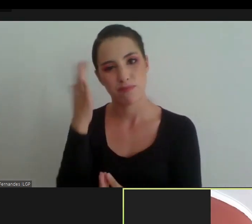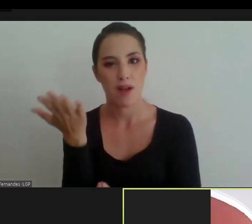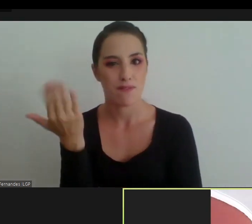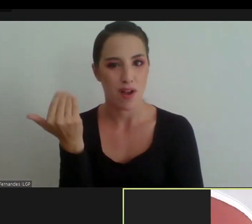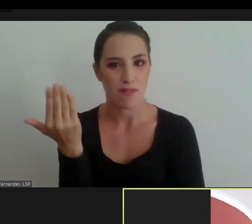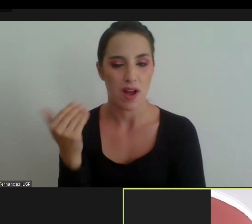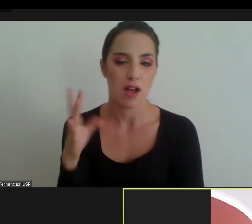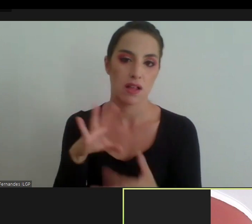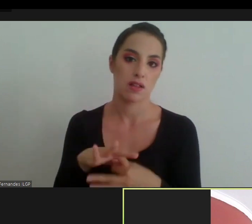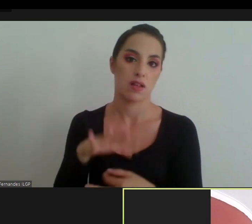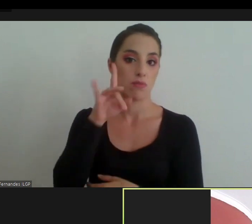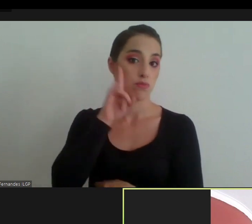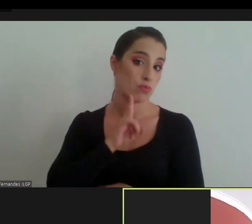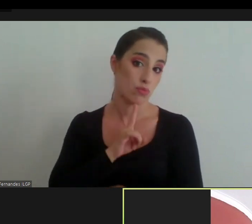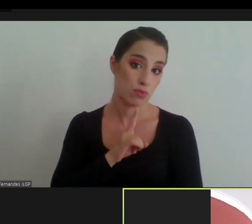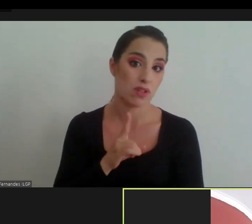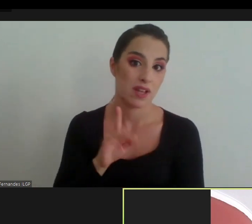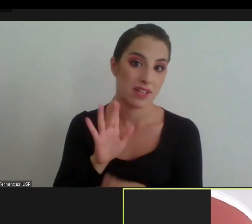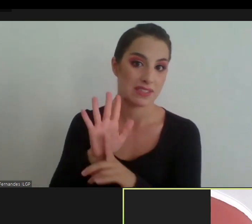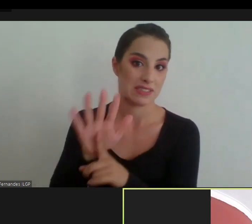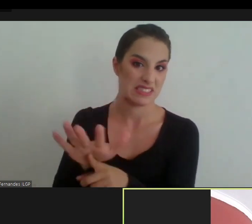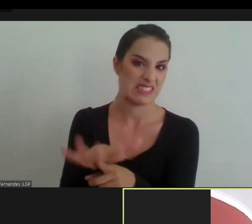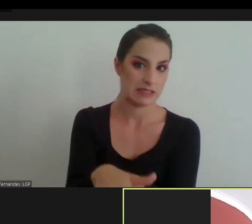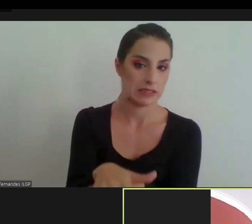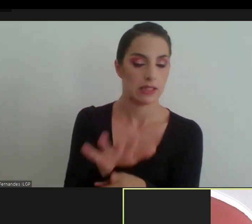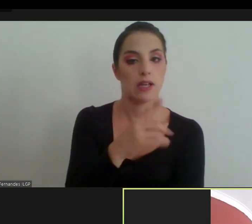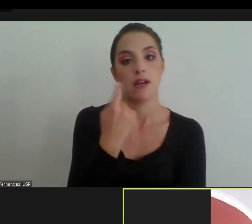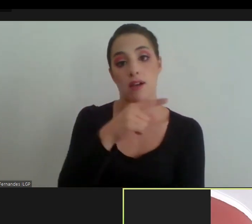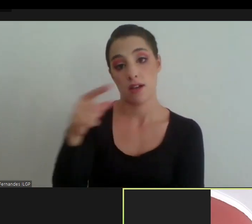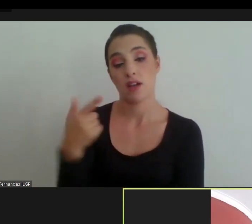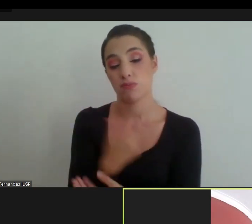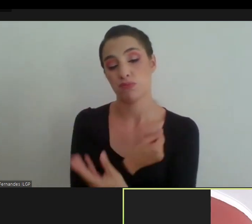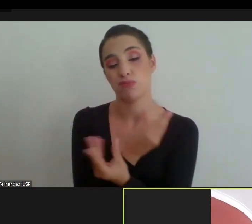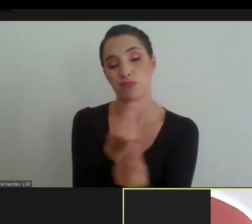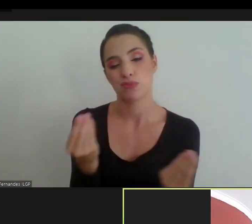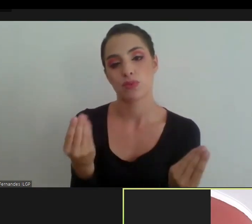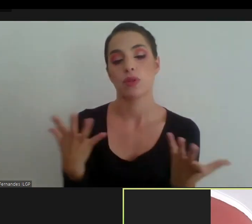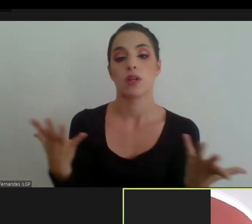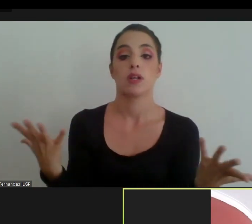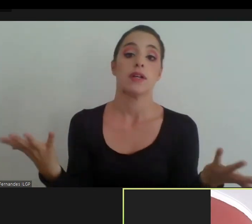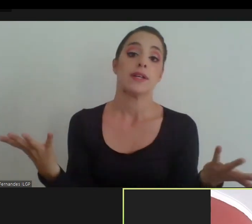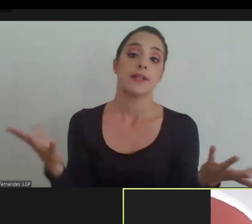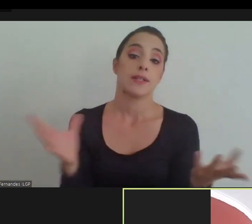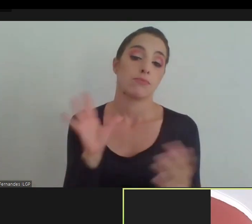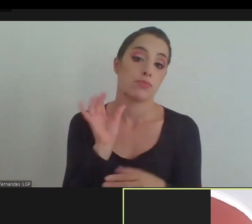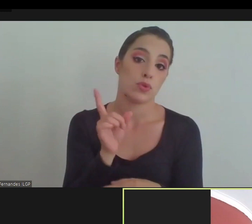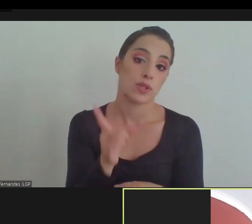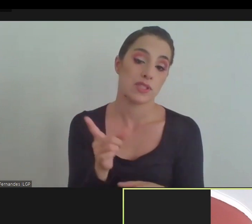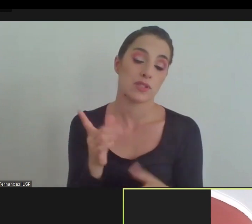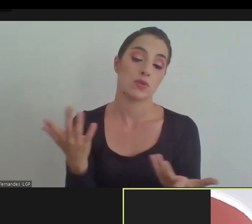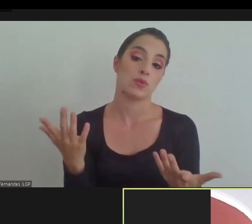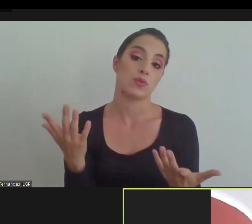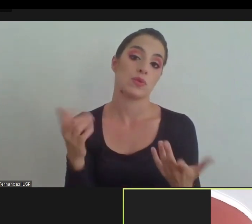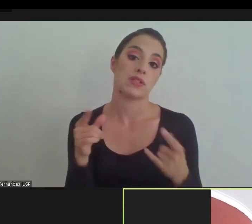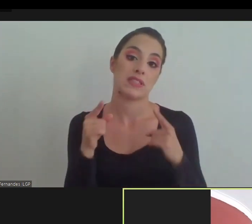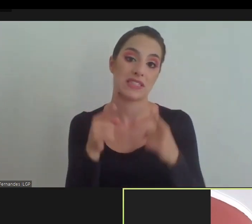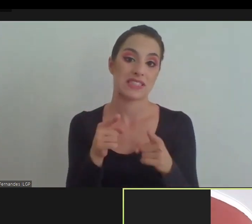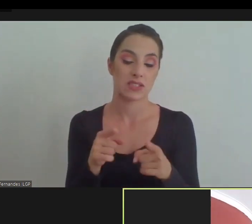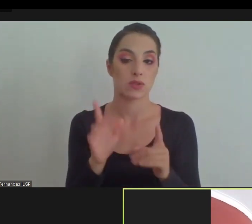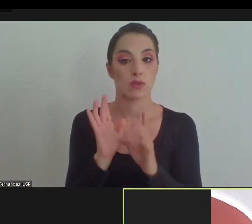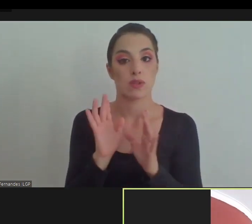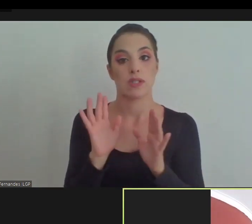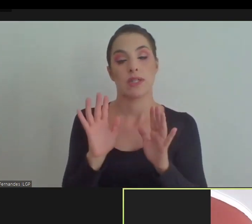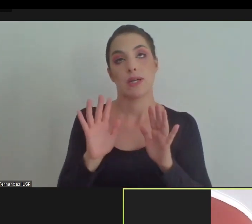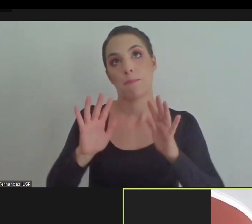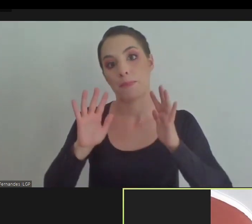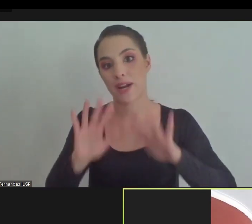sexistas na nossa sociedade e, por isso, a quebra deste paradigma